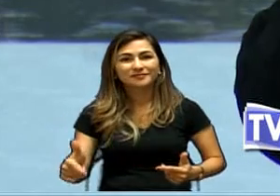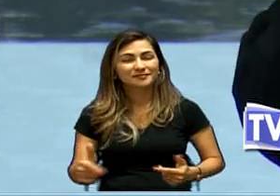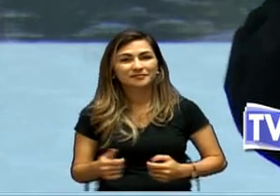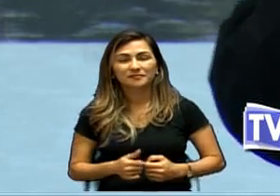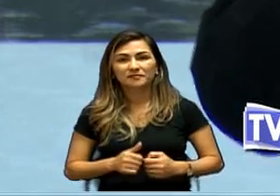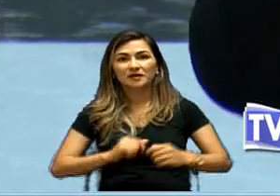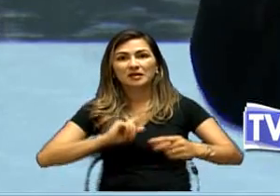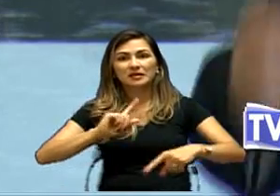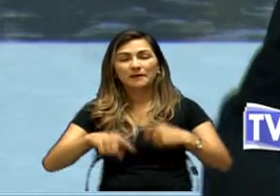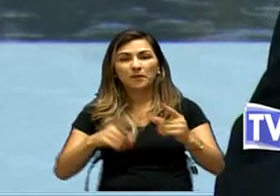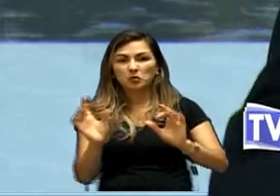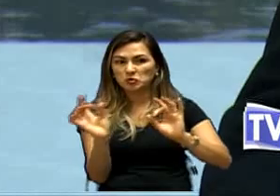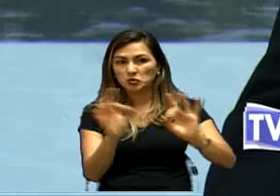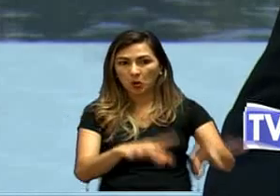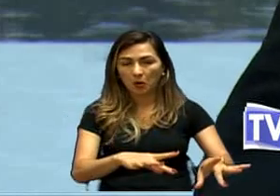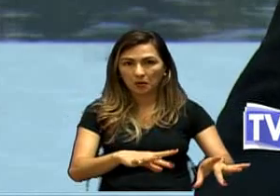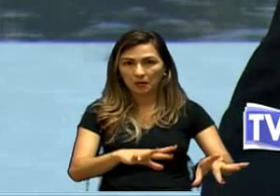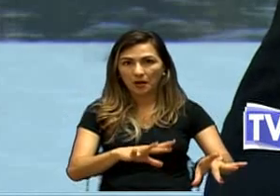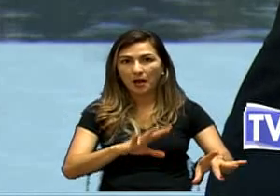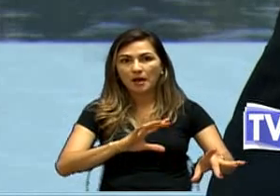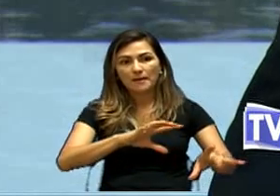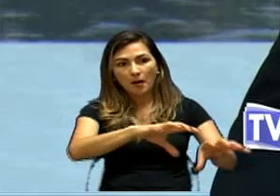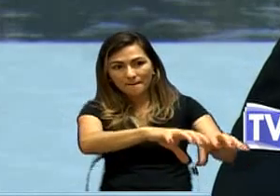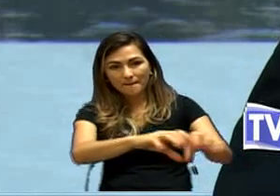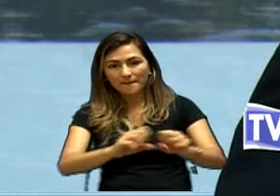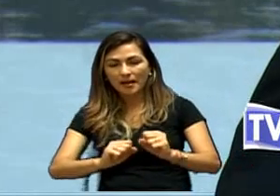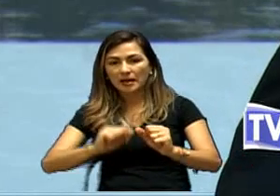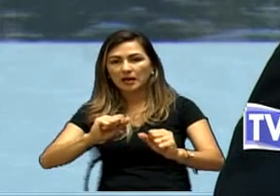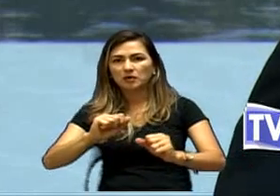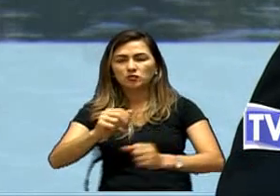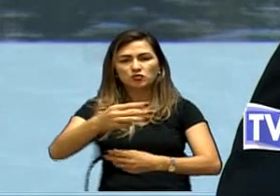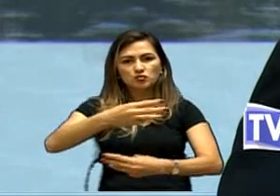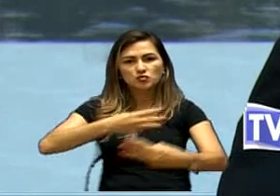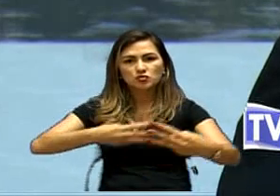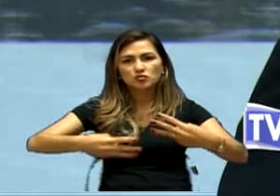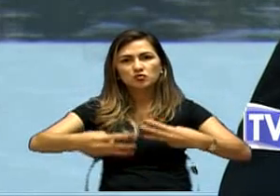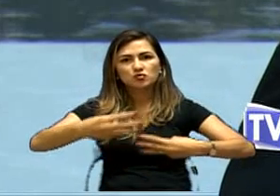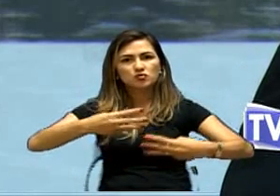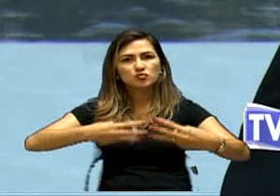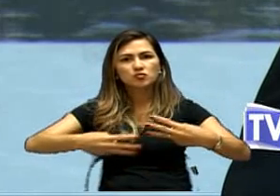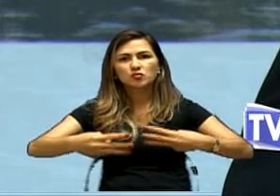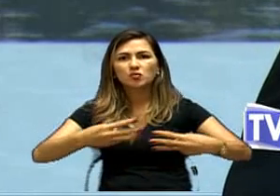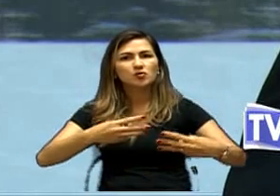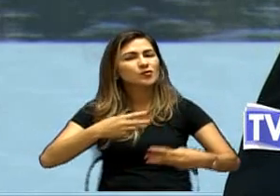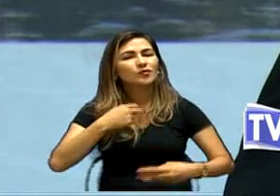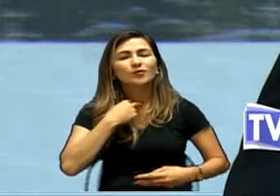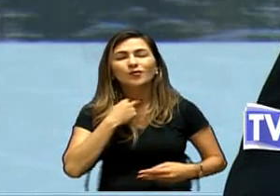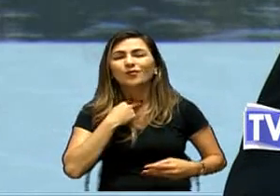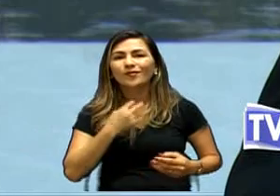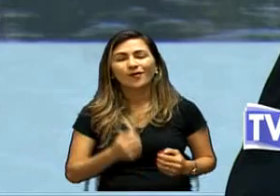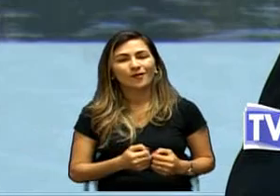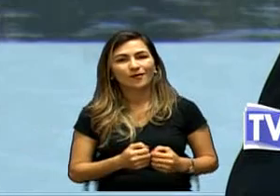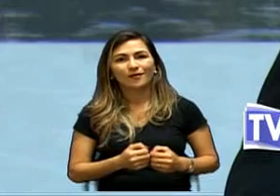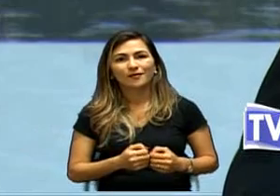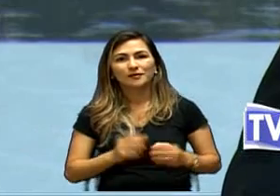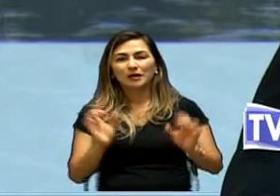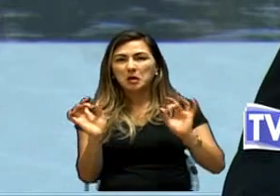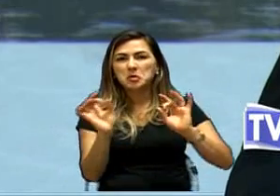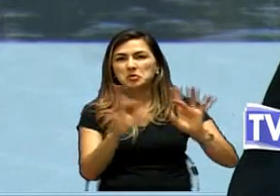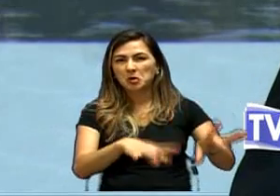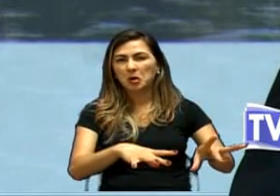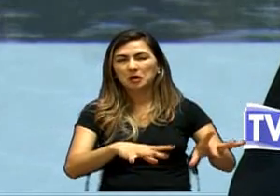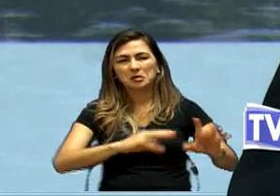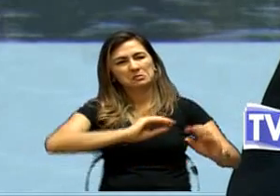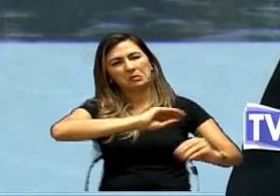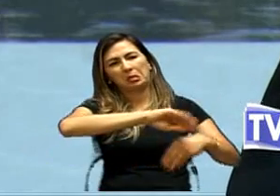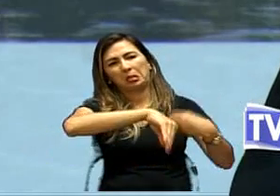ele vai para a natureza de maneira particulada, contaminado com esse produto tóxico, e nós consumimos